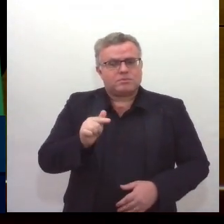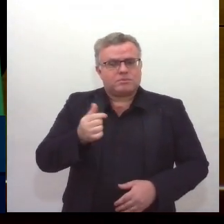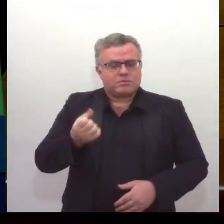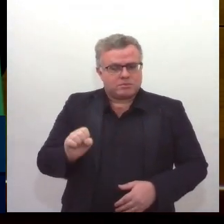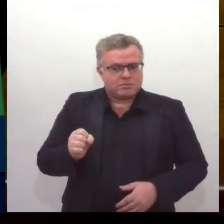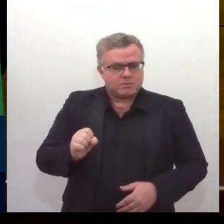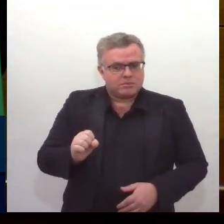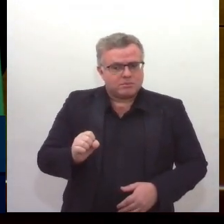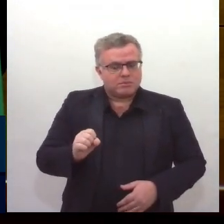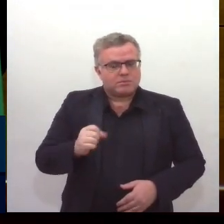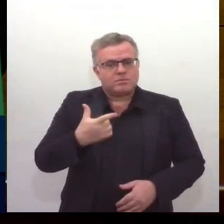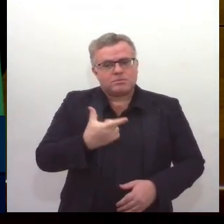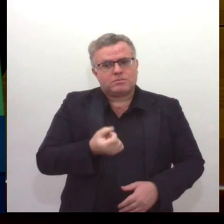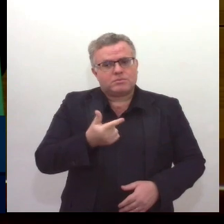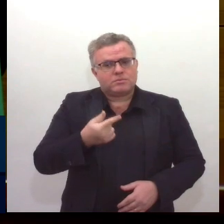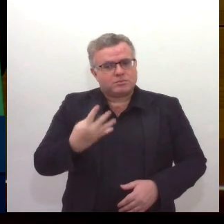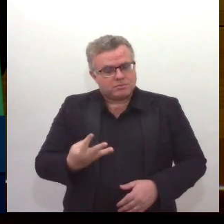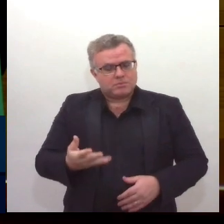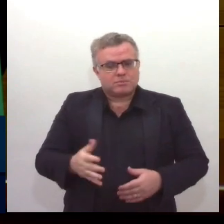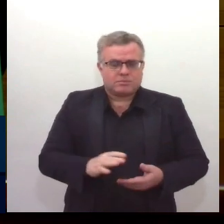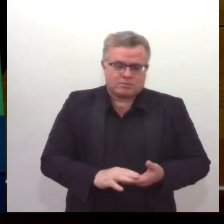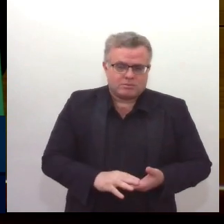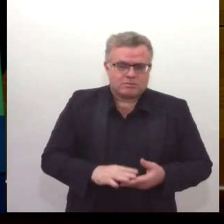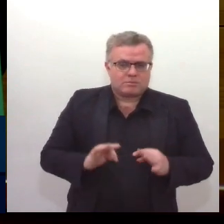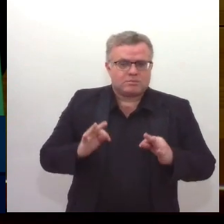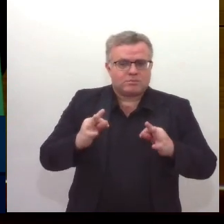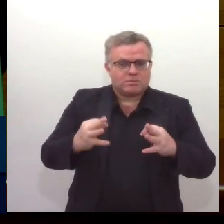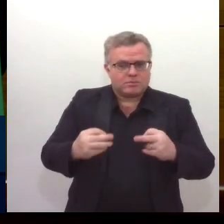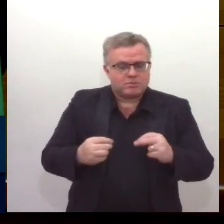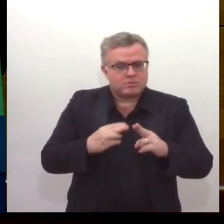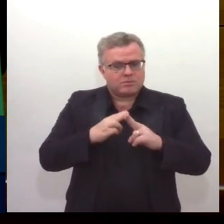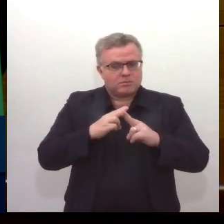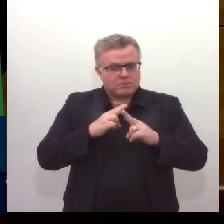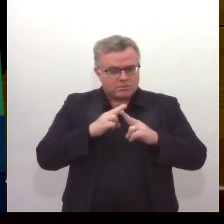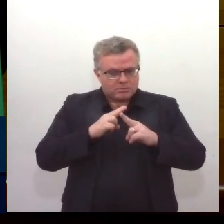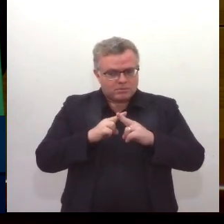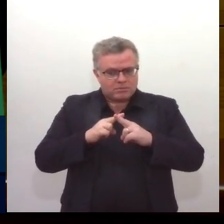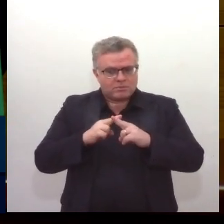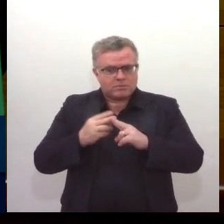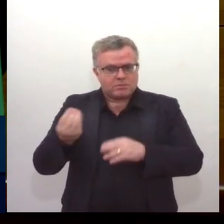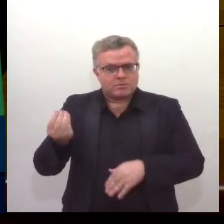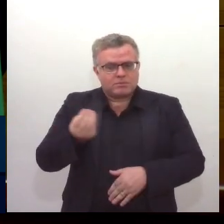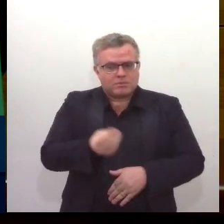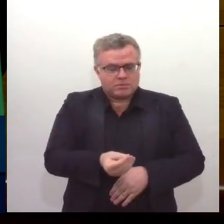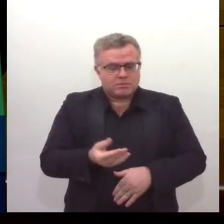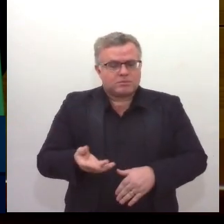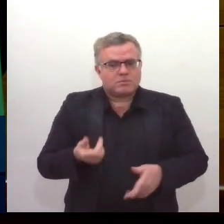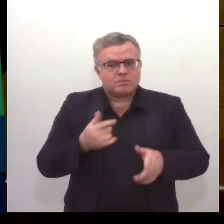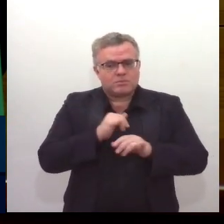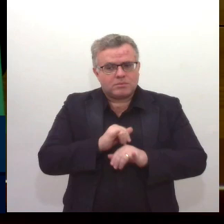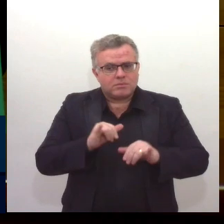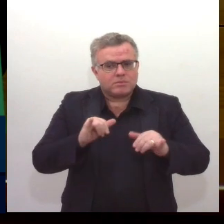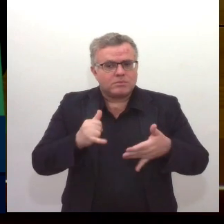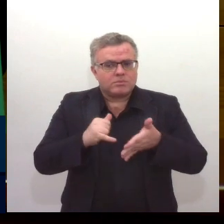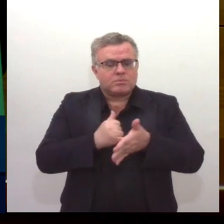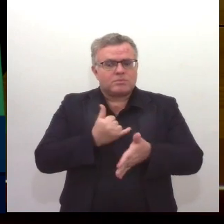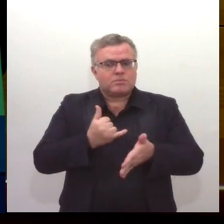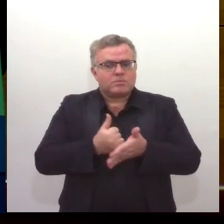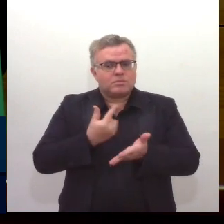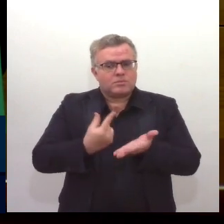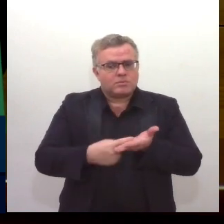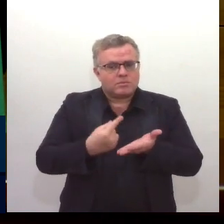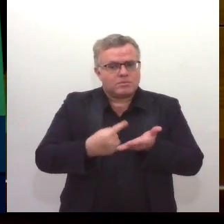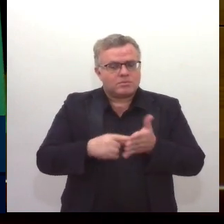678/2024, todos da Caixa Econômica Federal, informando termos de compromisso, liberação de recursos